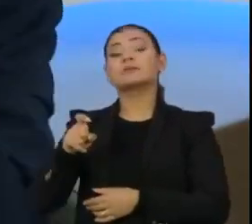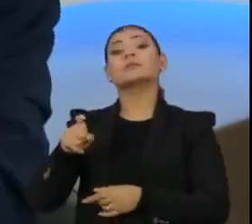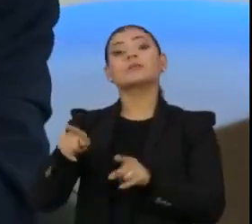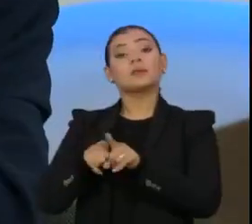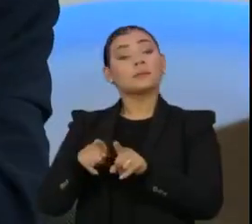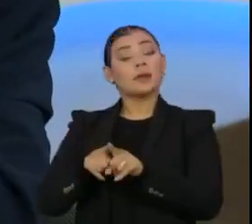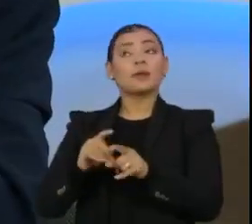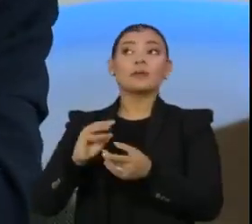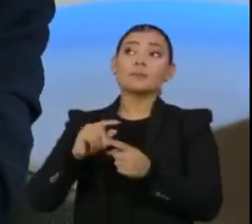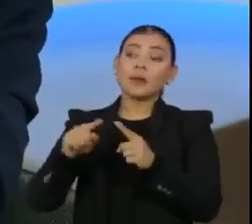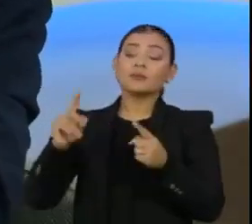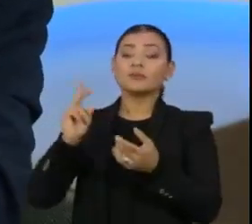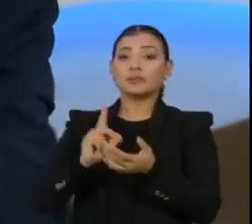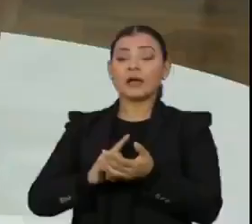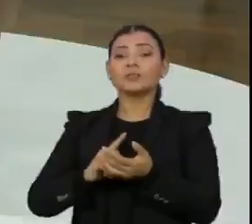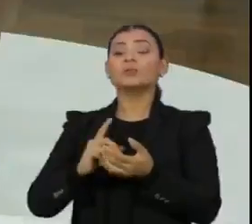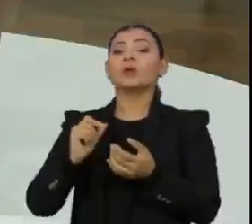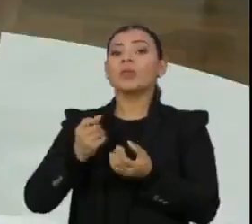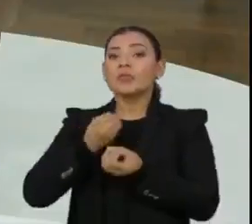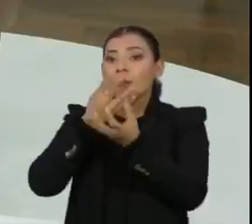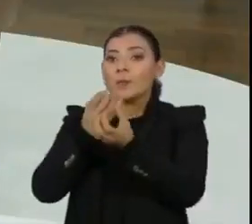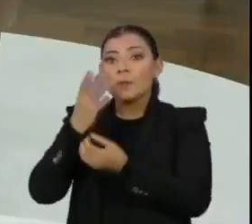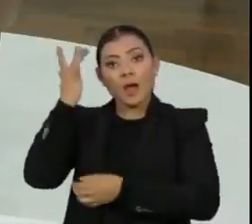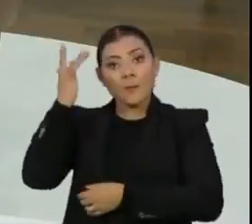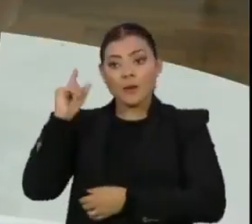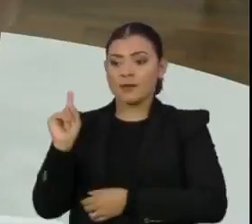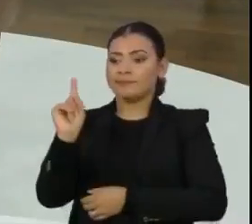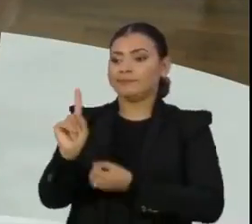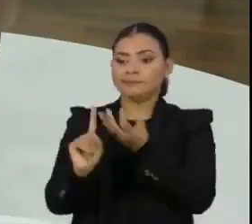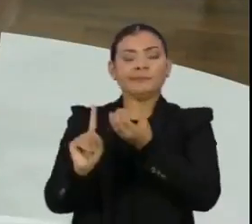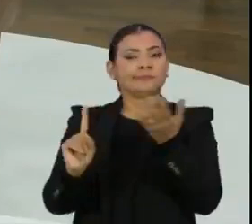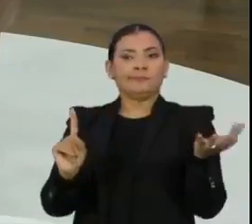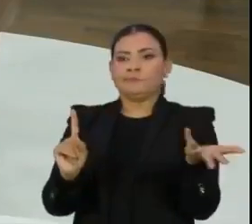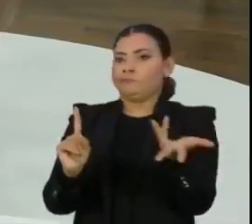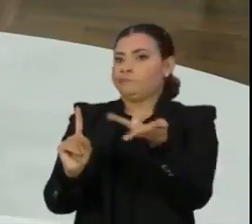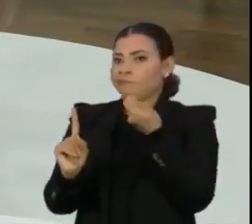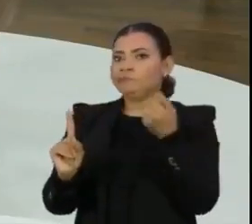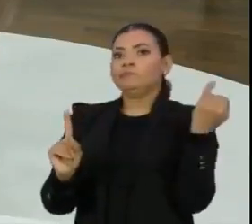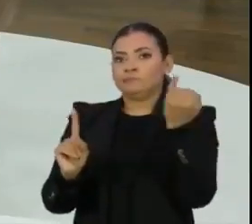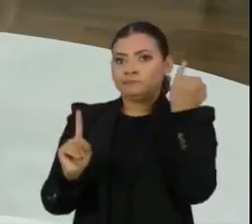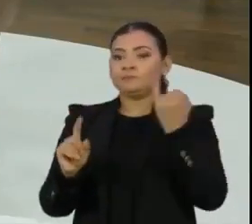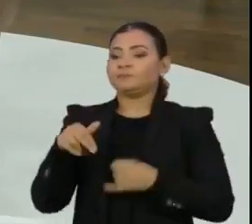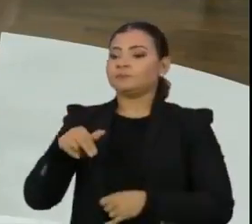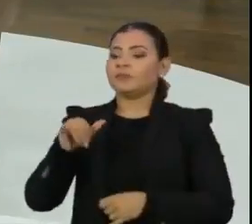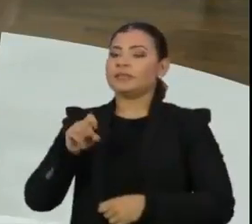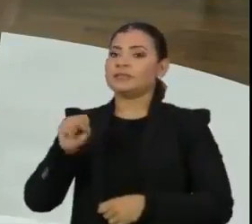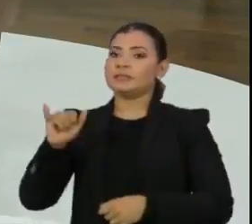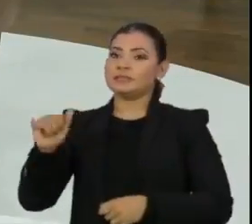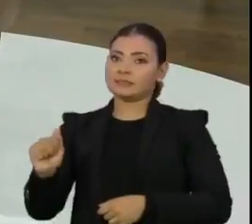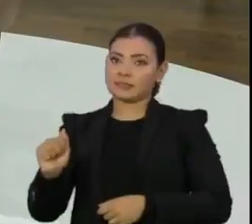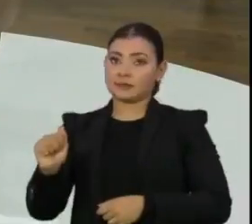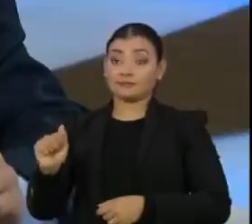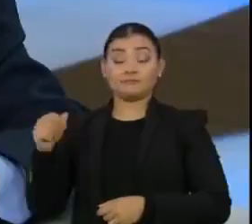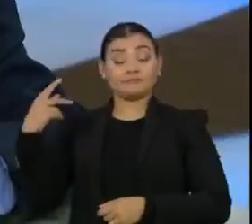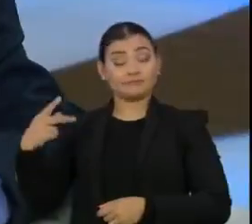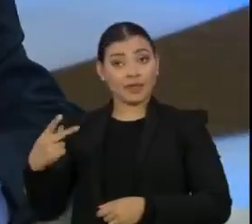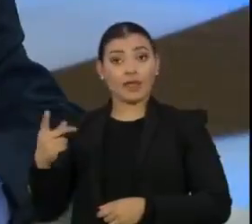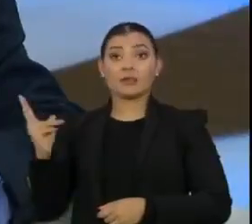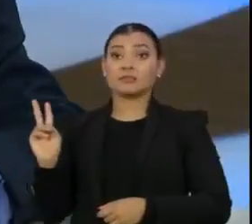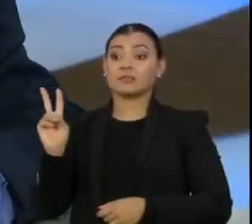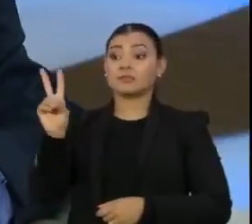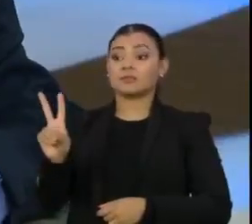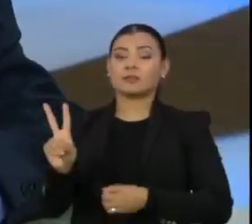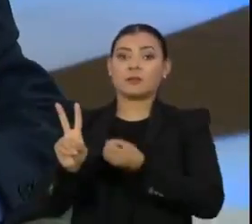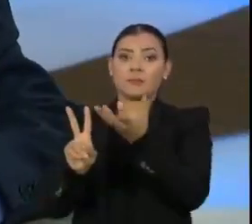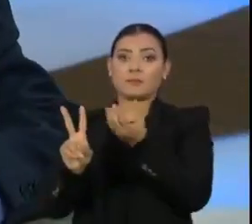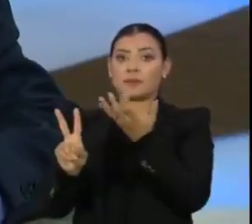comprovado. A atuação do gabinete paralelo, o depoimento de amanhã é fundamental nesse sentido, o depoimento da doutora Nisi Yamaguchi. Segundo depoimentos já